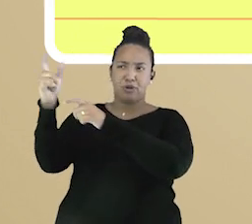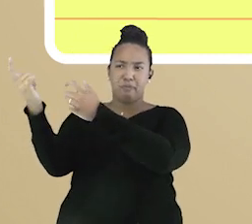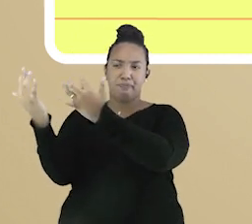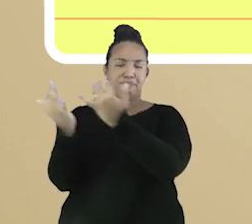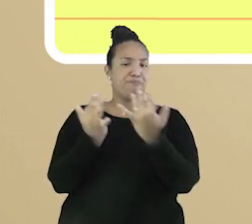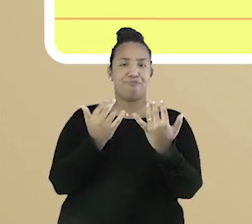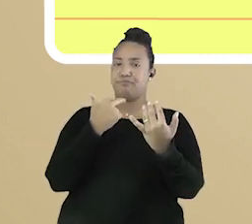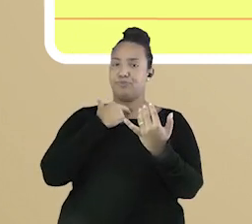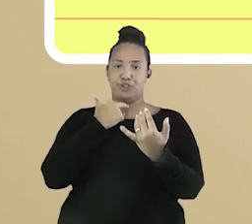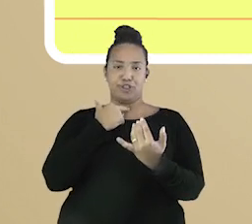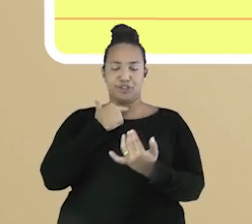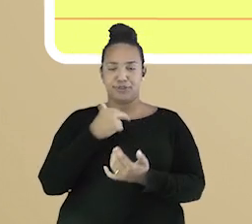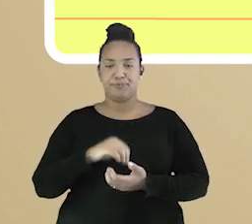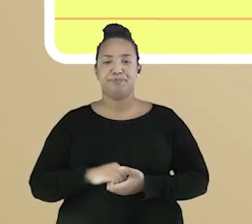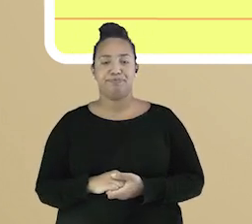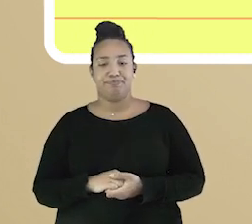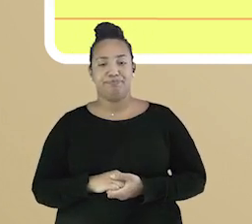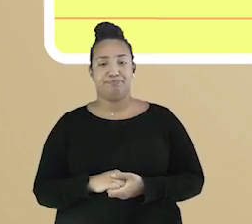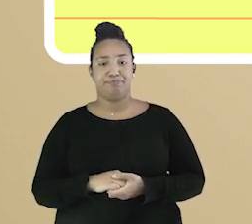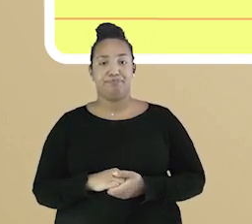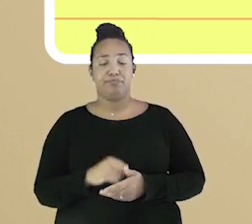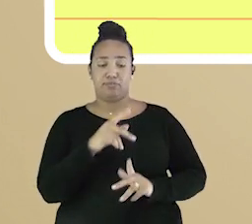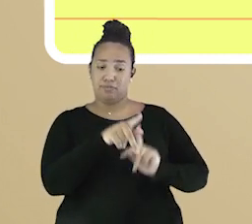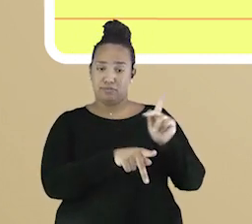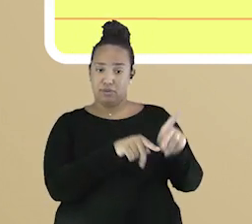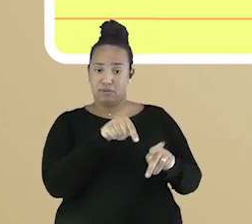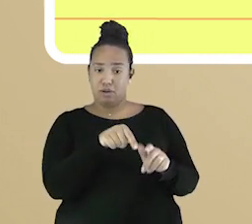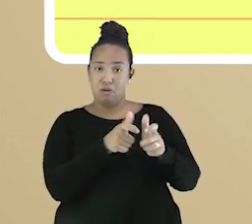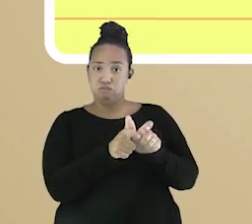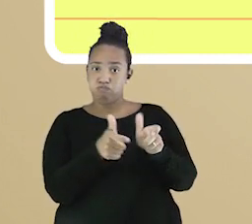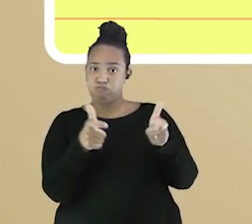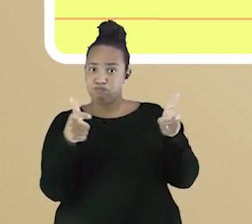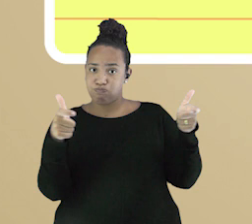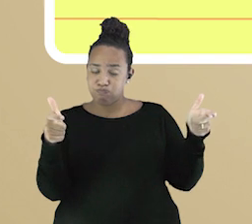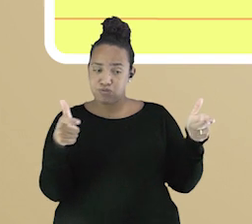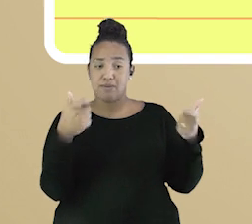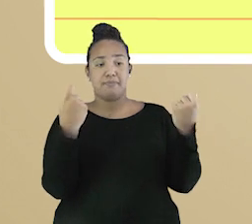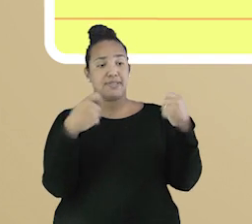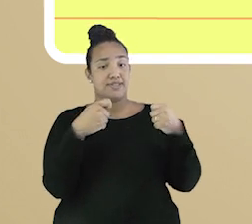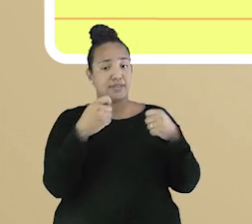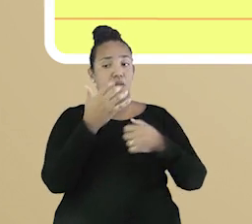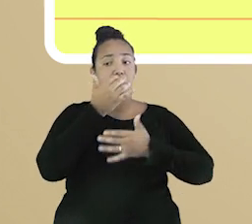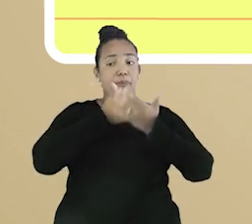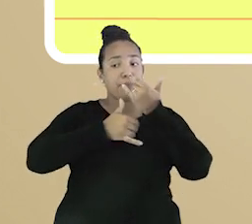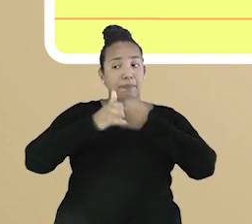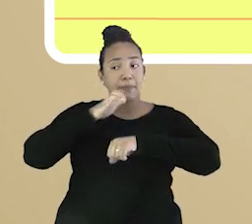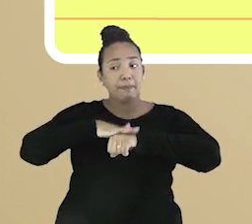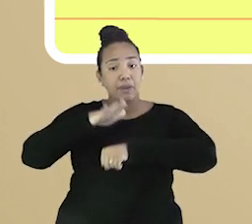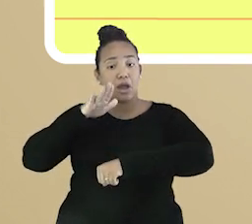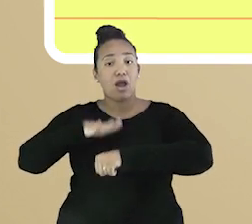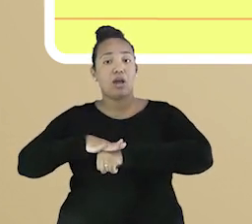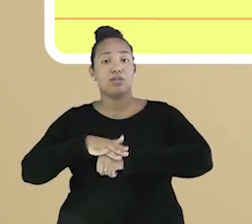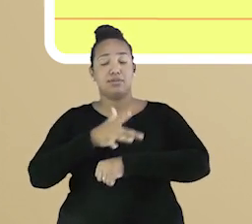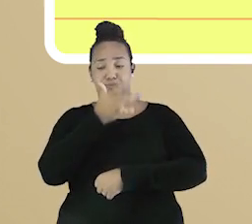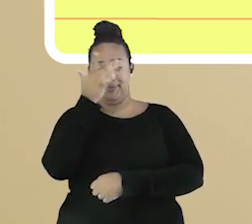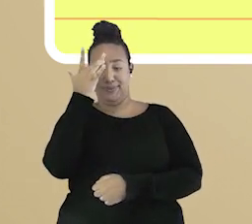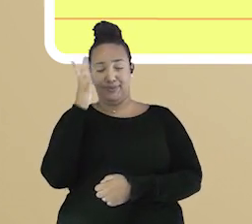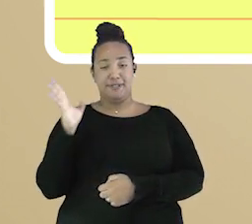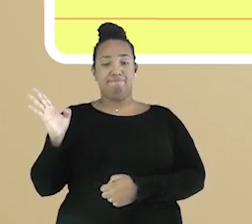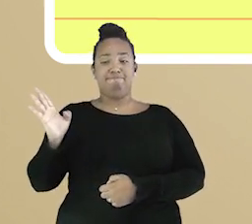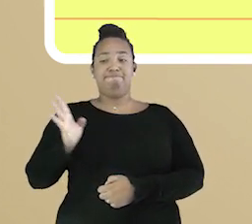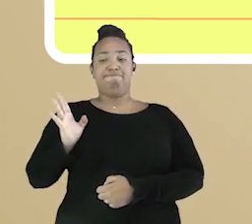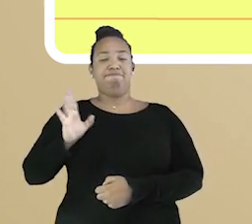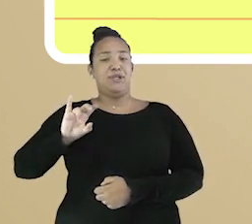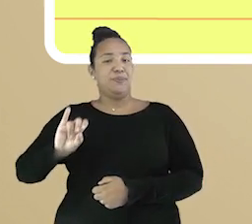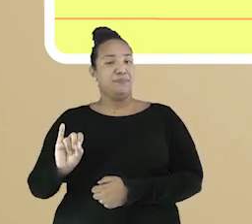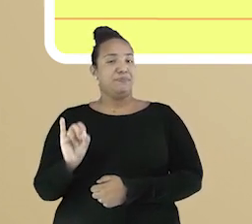e saqueamentos. Com o aumento da população e a grande demanda por alimentos, os burgueses se aproveitaram dessa situação,